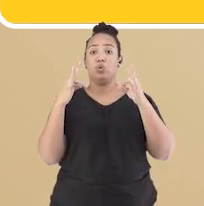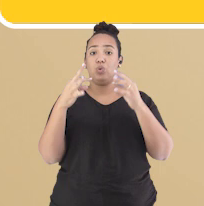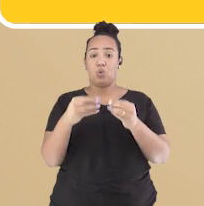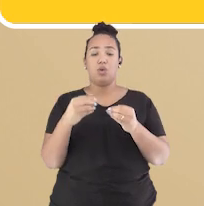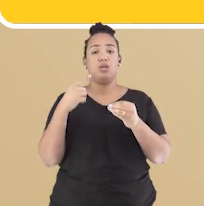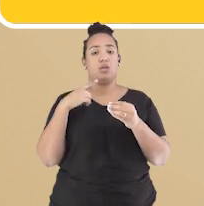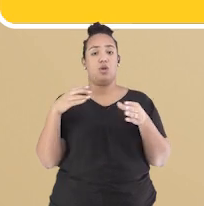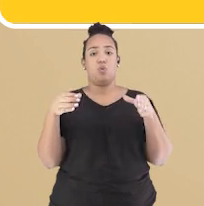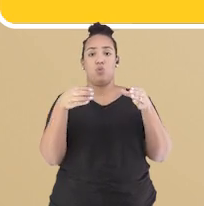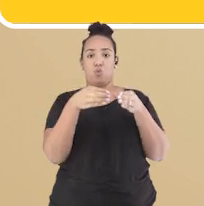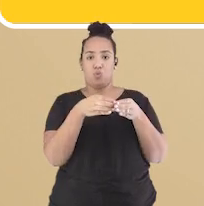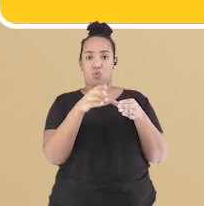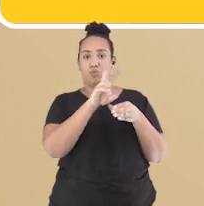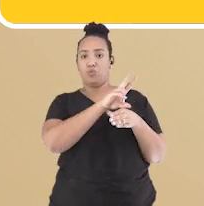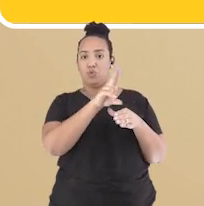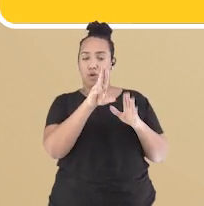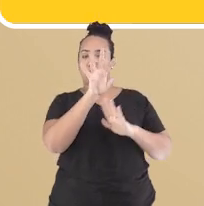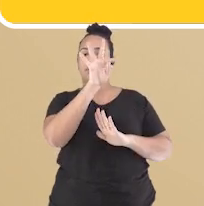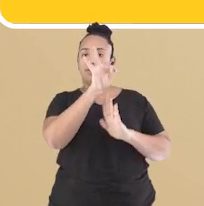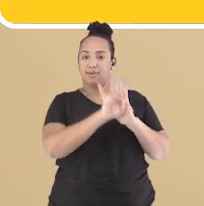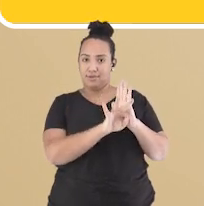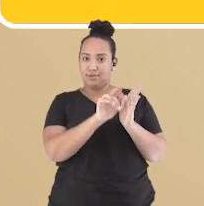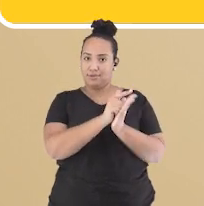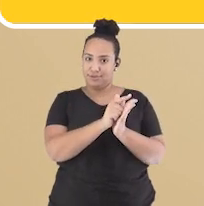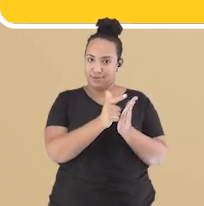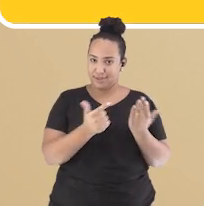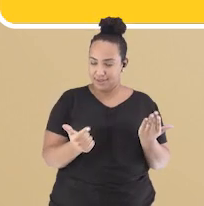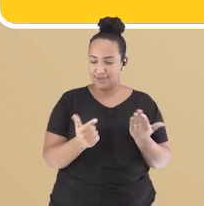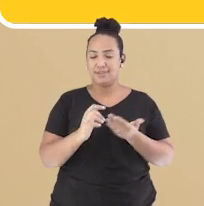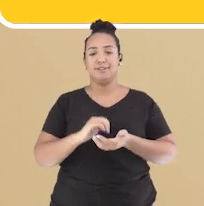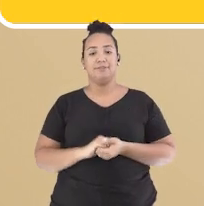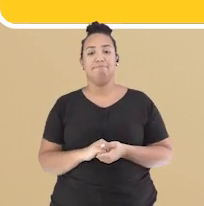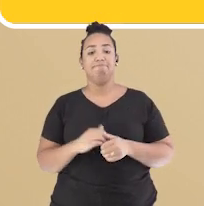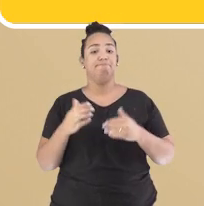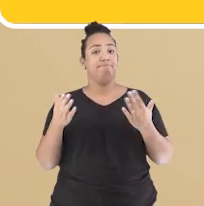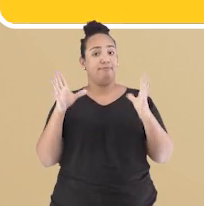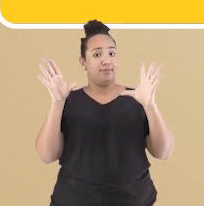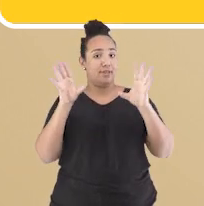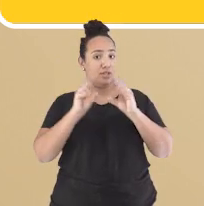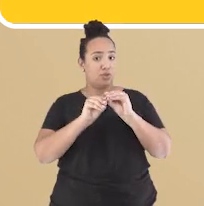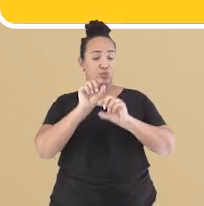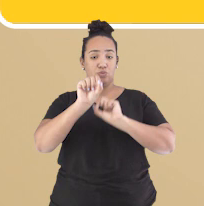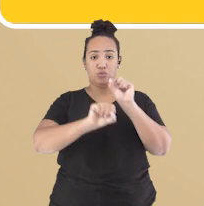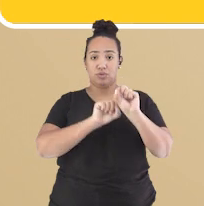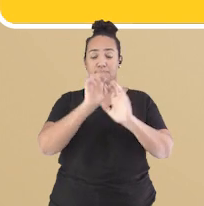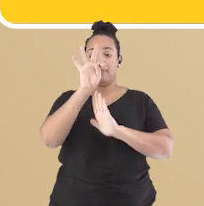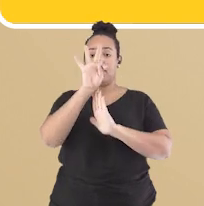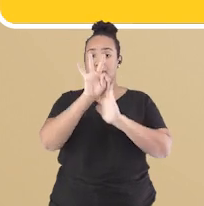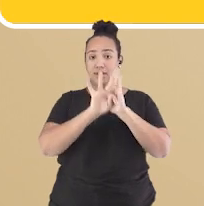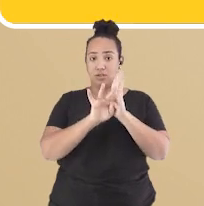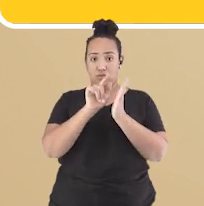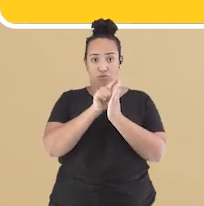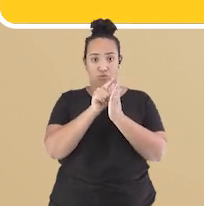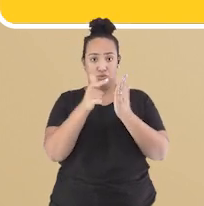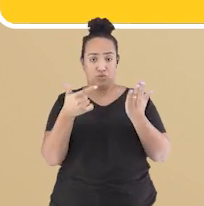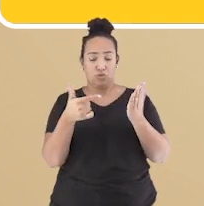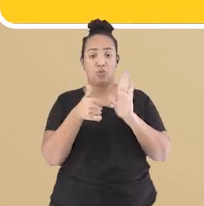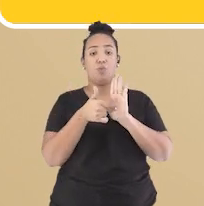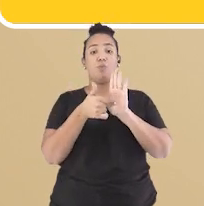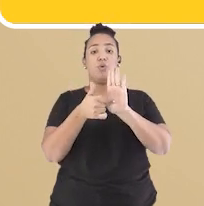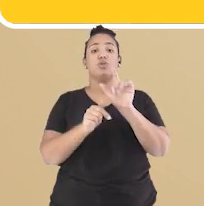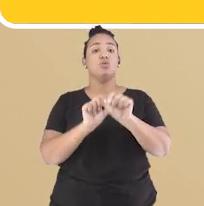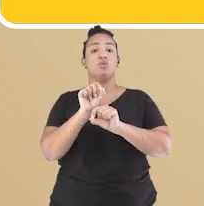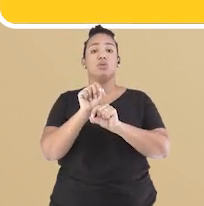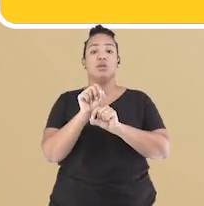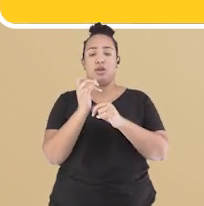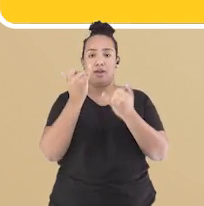que são chamados textos jornalísticos. De uma forma mais resumida, os textos jornalísticos têm o objetivo de nos